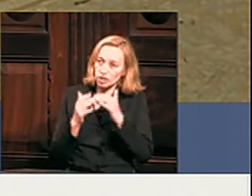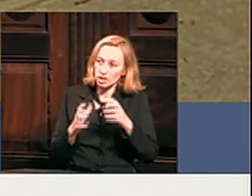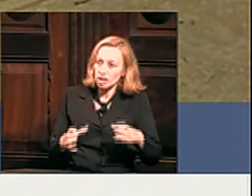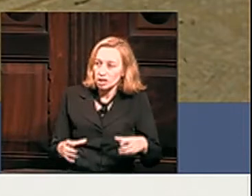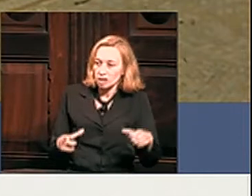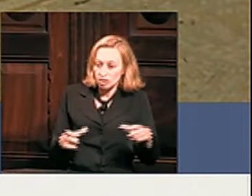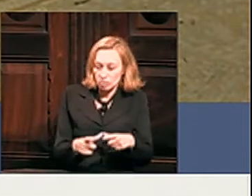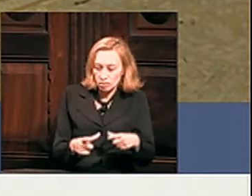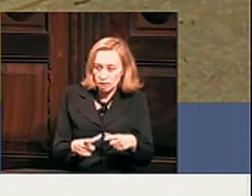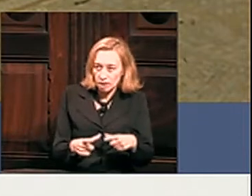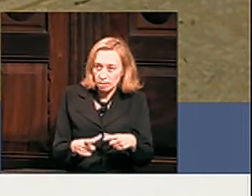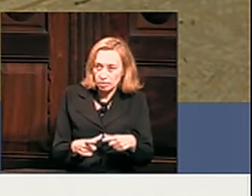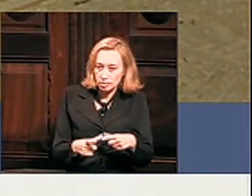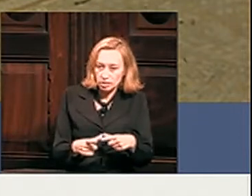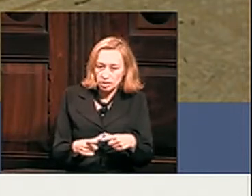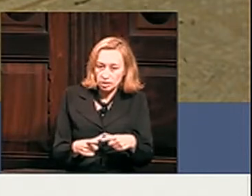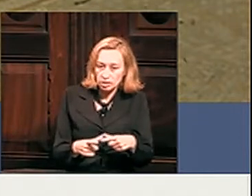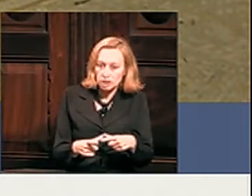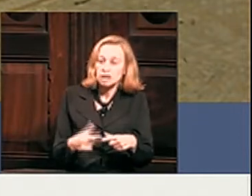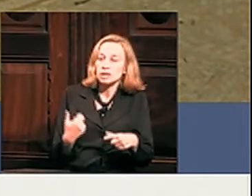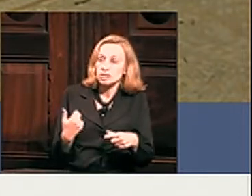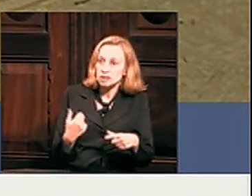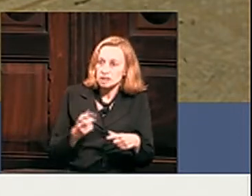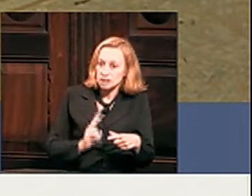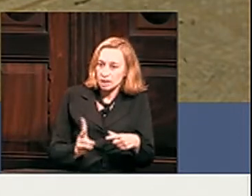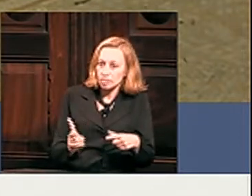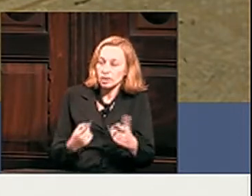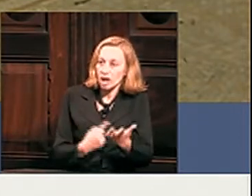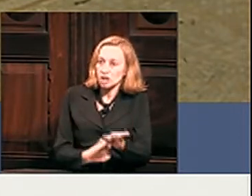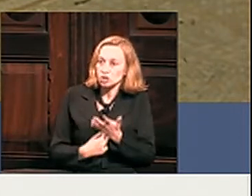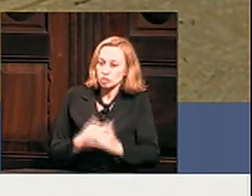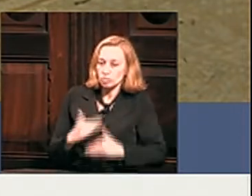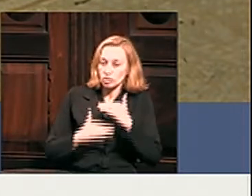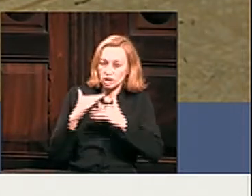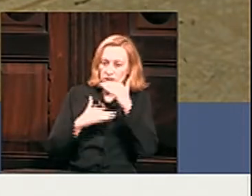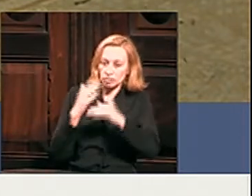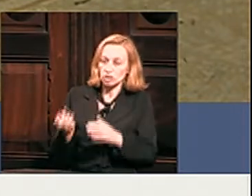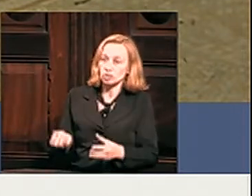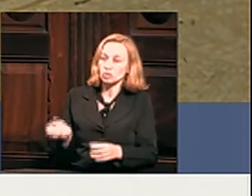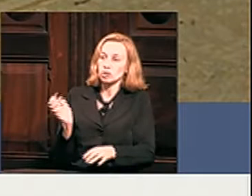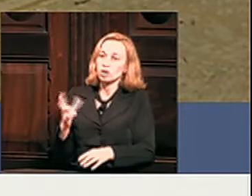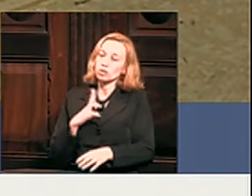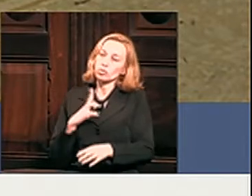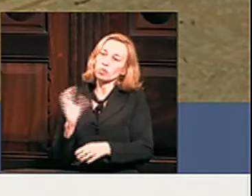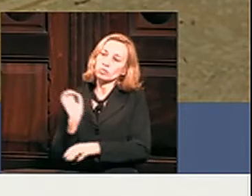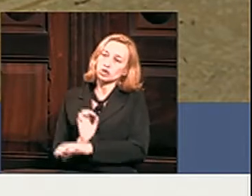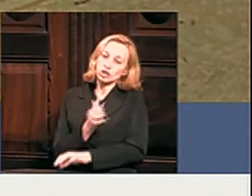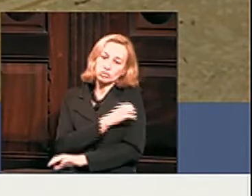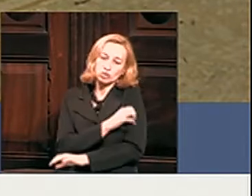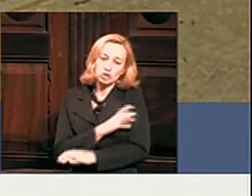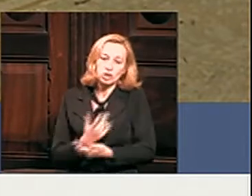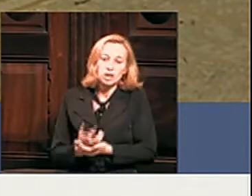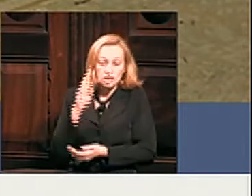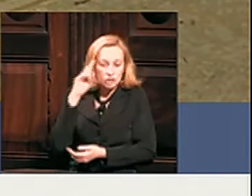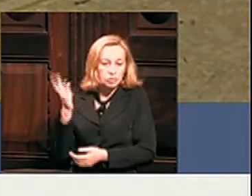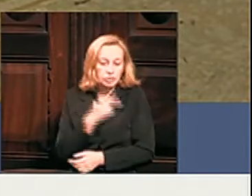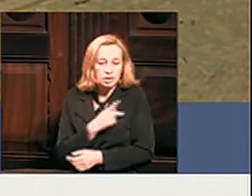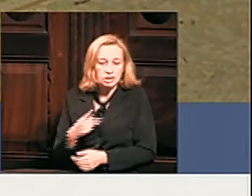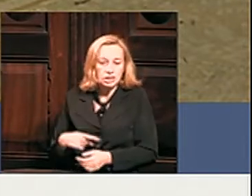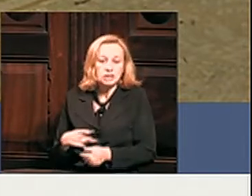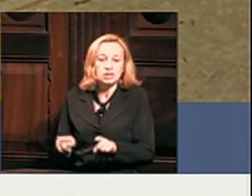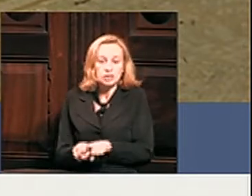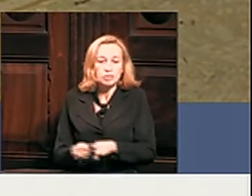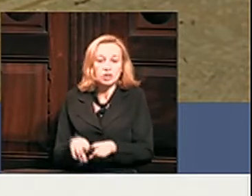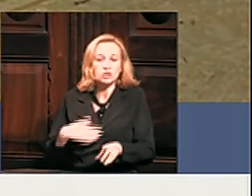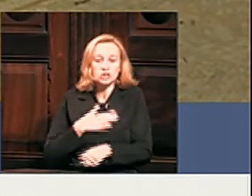dessa região da cidade, que tanto contribui para o crescimento do próprio estado do Rio de Janeiro. Senhor presidente, eu também gostaria aqui,